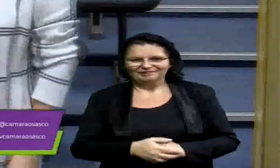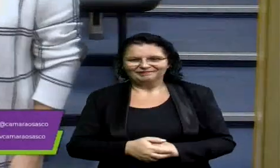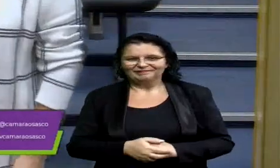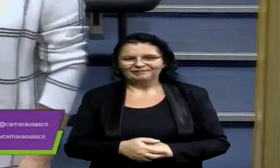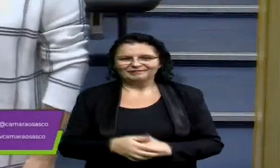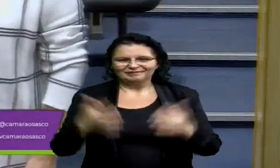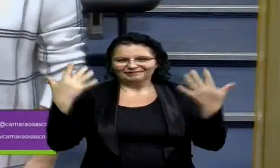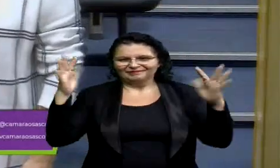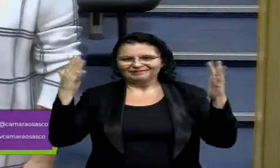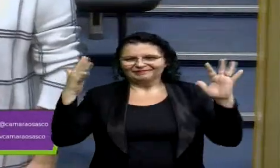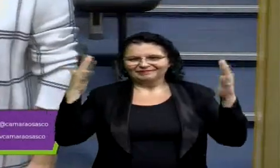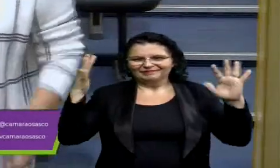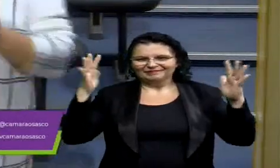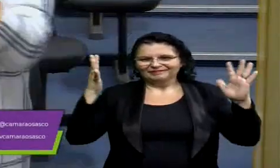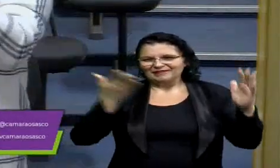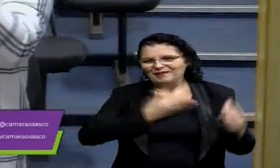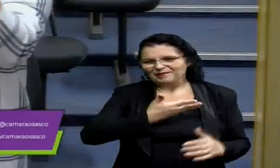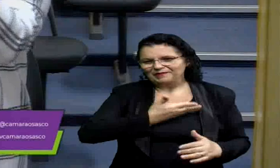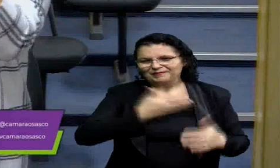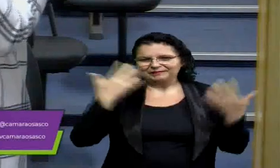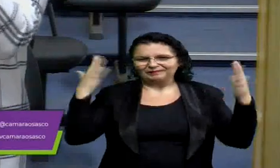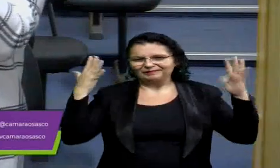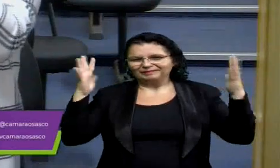vamos aplaudir a minha amiga